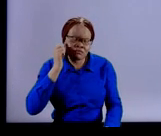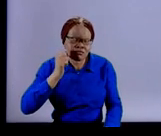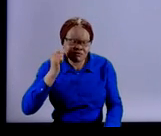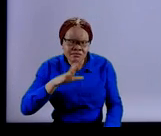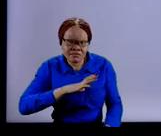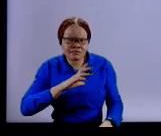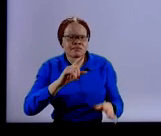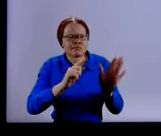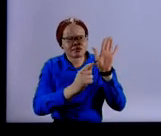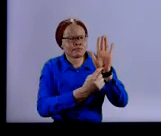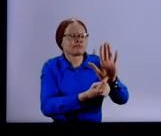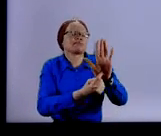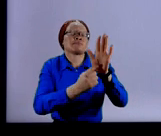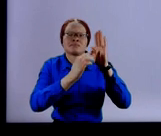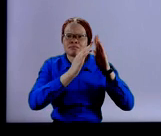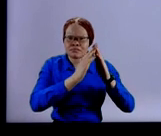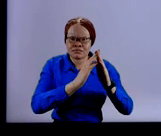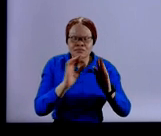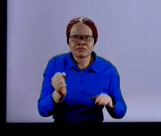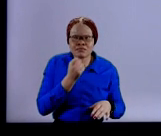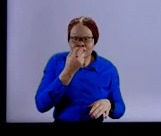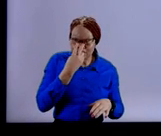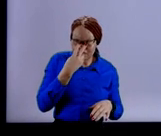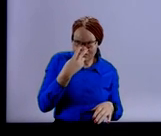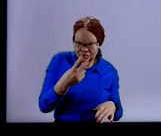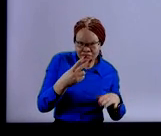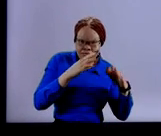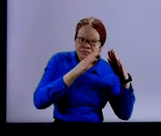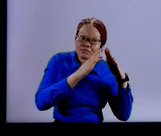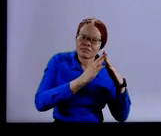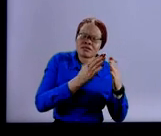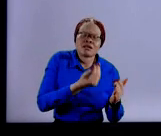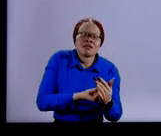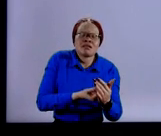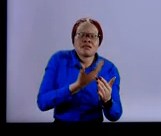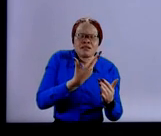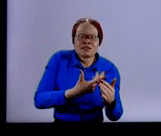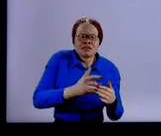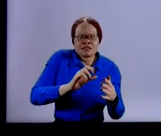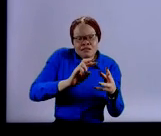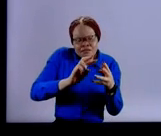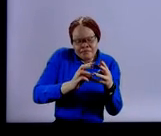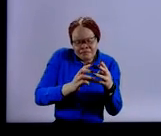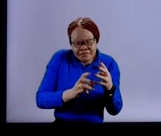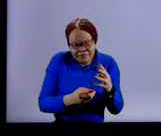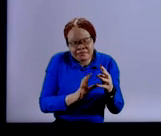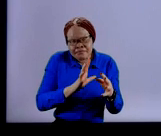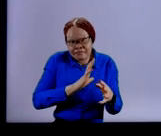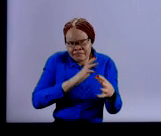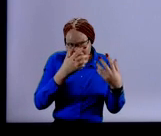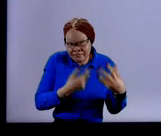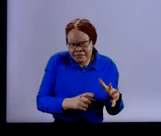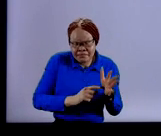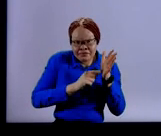apresenta-se uma casa podemos quase ver a casa porque é feita a sua caracterização